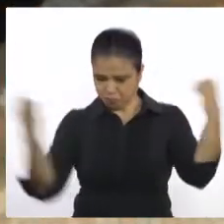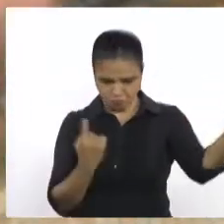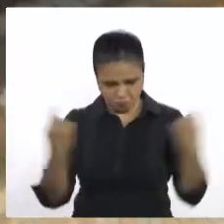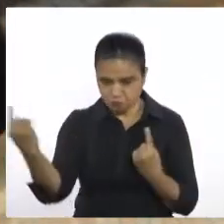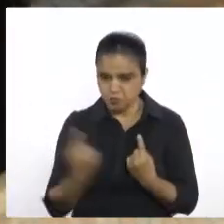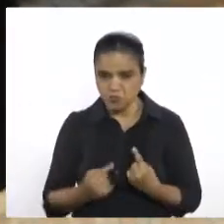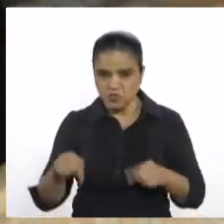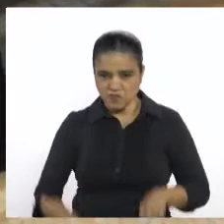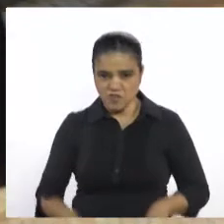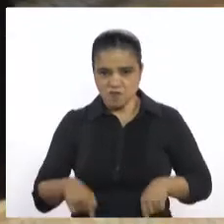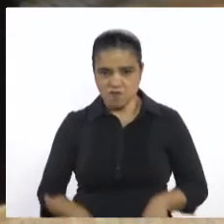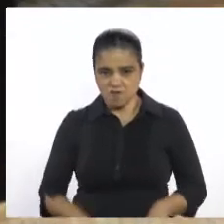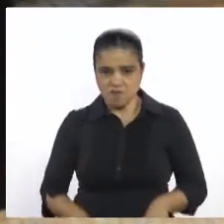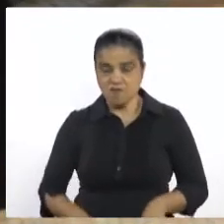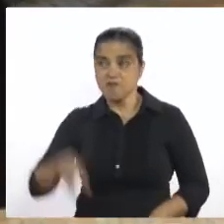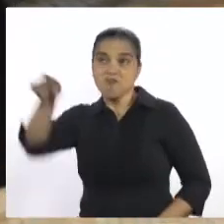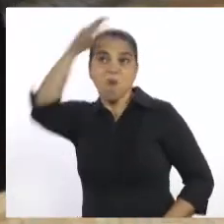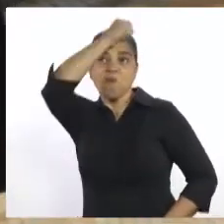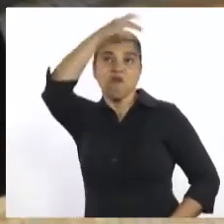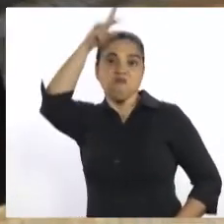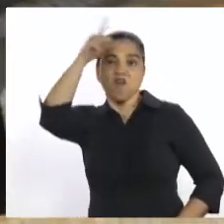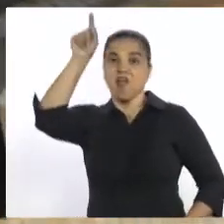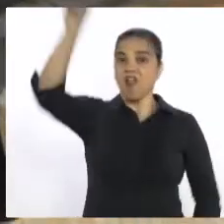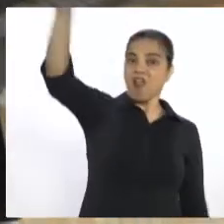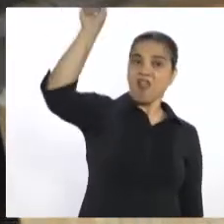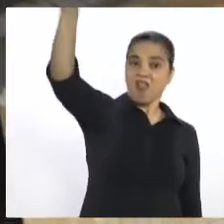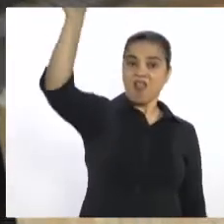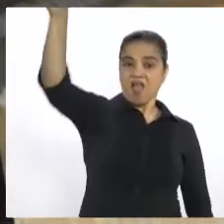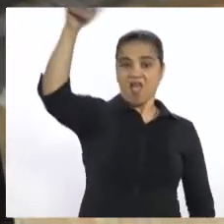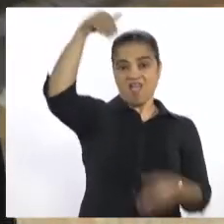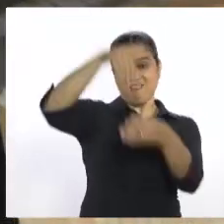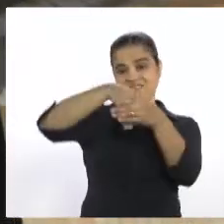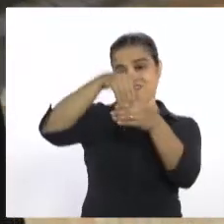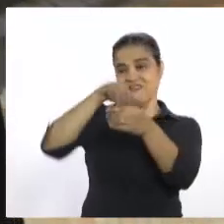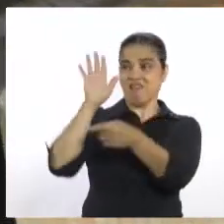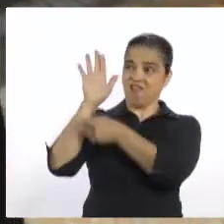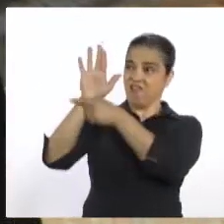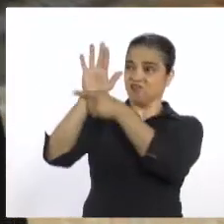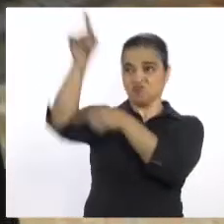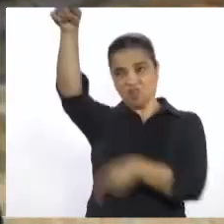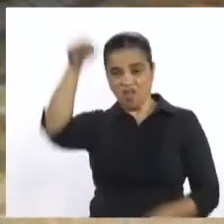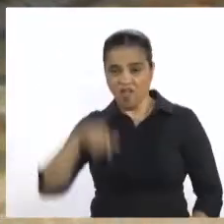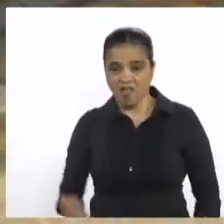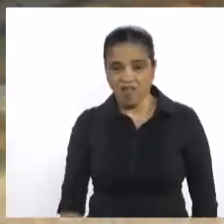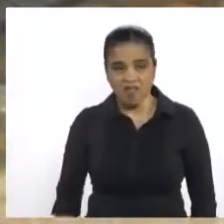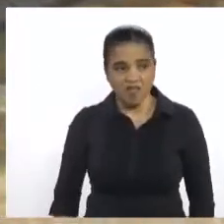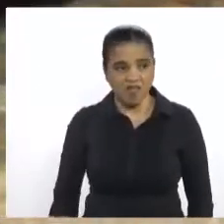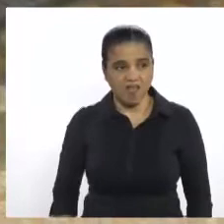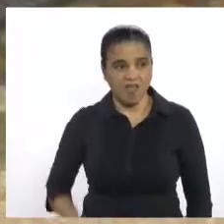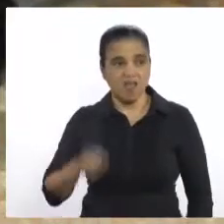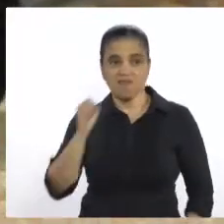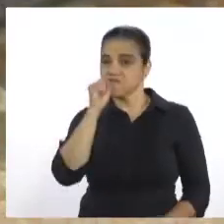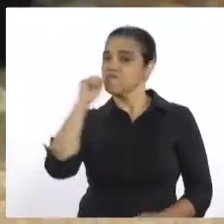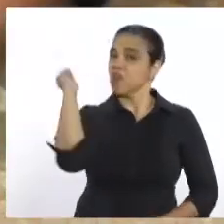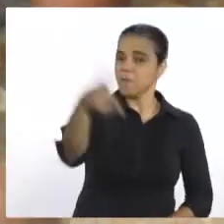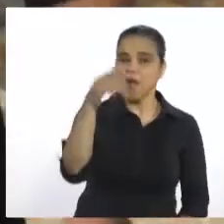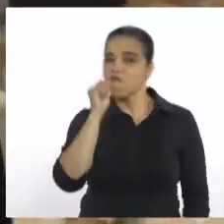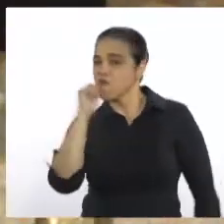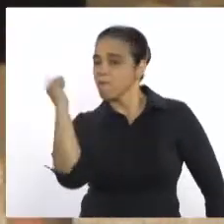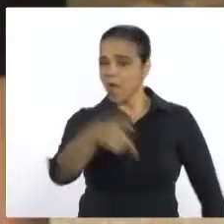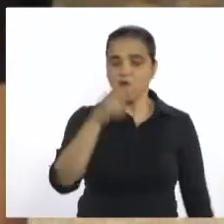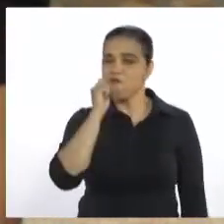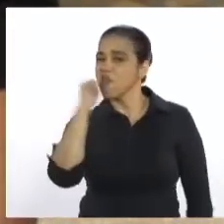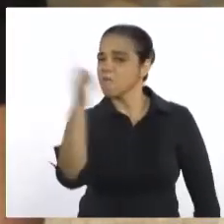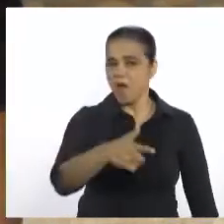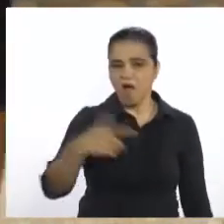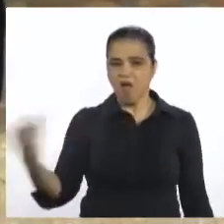que o prefeito que está lá foi eleito com a ajuda deles. E agora, em ano eleitoral, querer falar situações